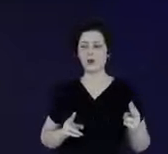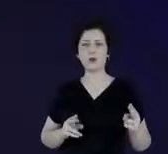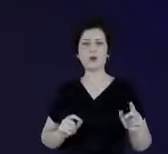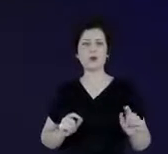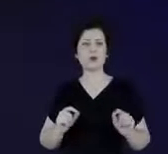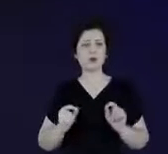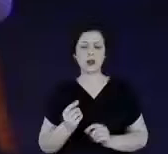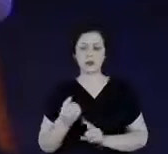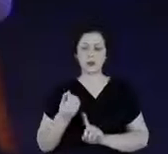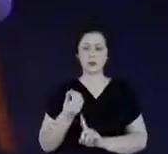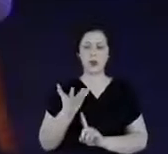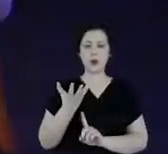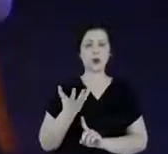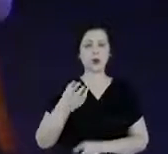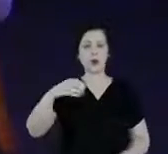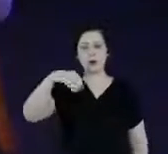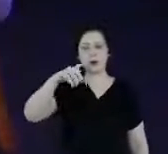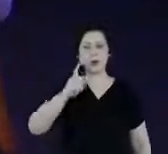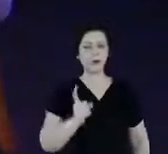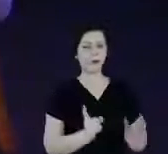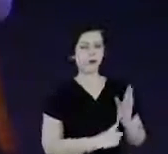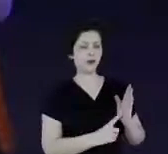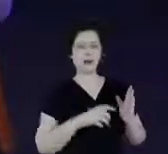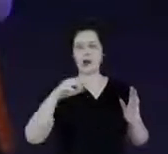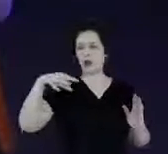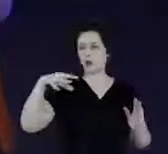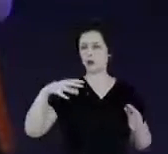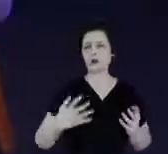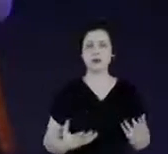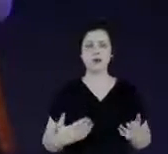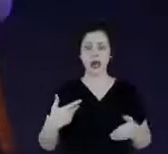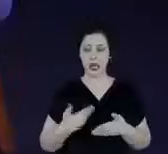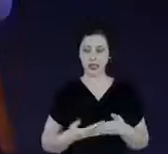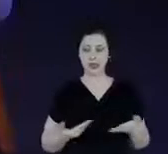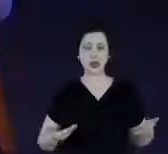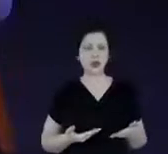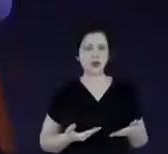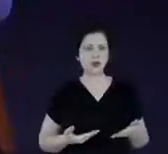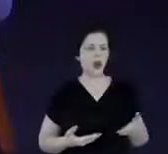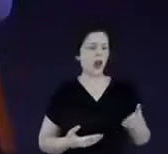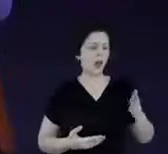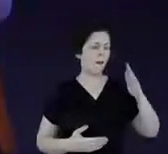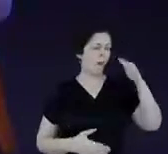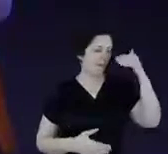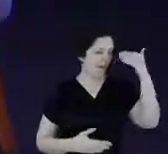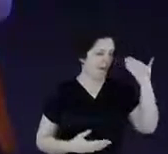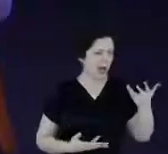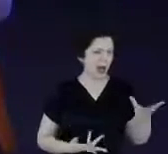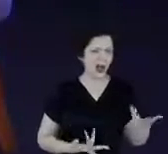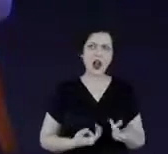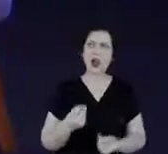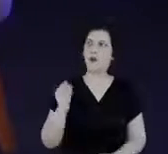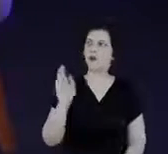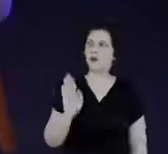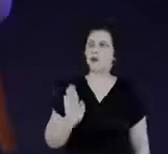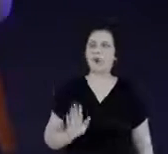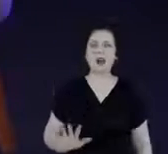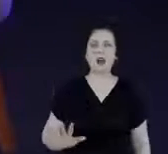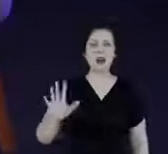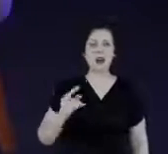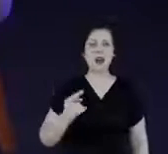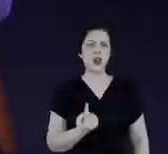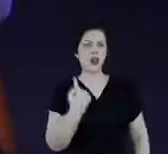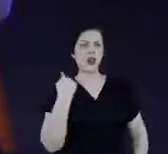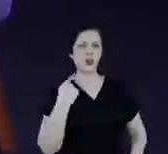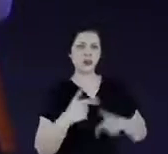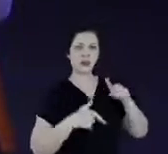acender uma luz né então assim o que foi feito até hoje é incrível tirar o chapéu né o garoto aumento do Brasil por enquanto trabalhava com e